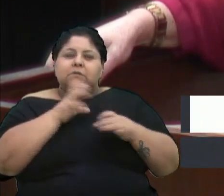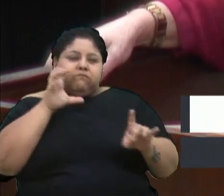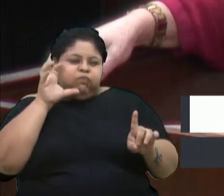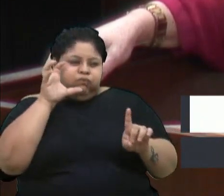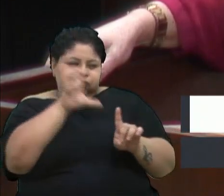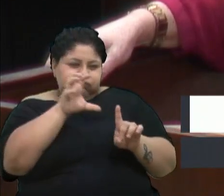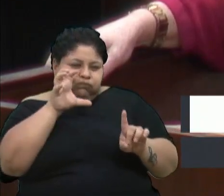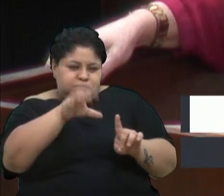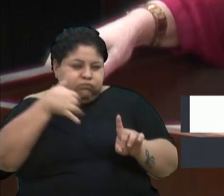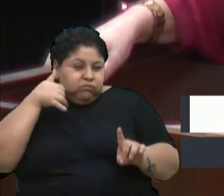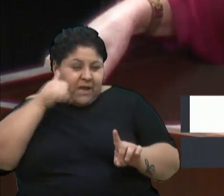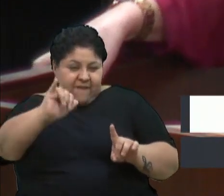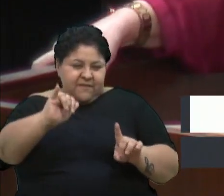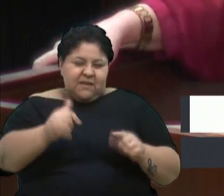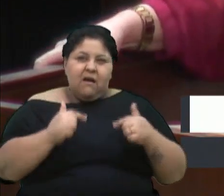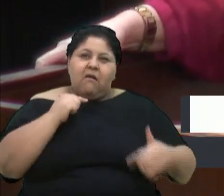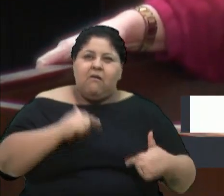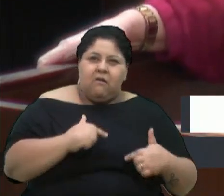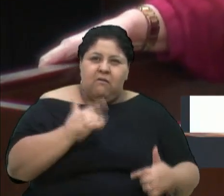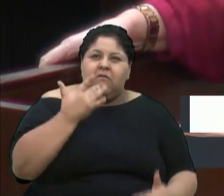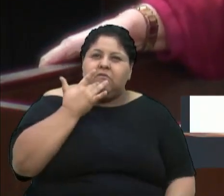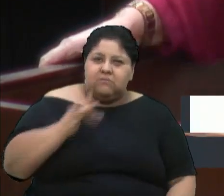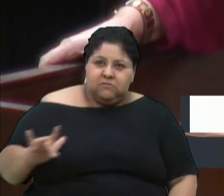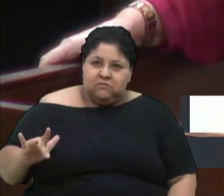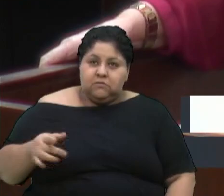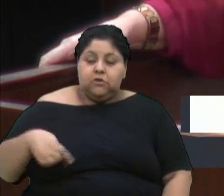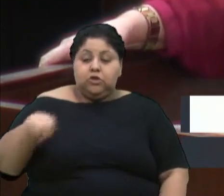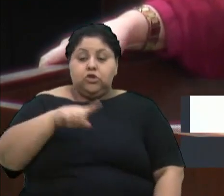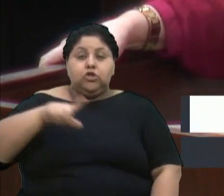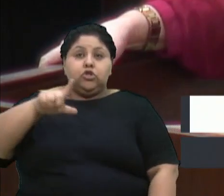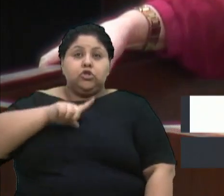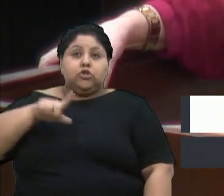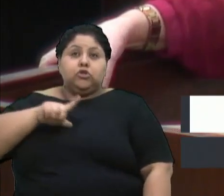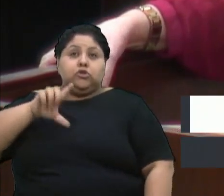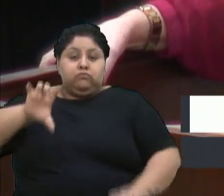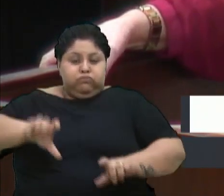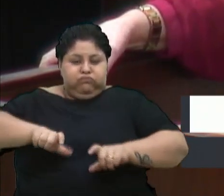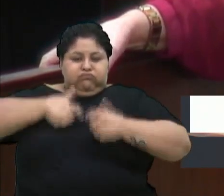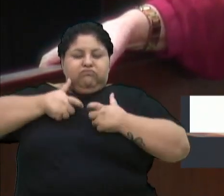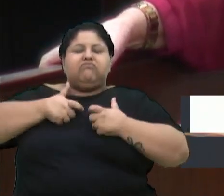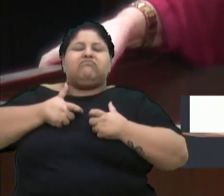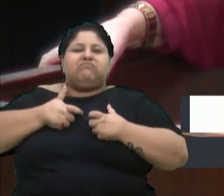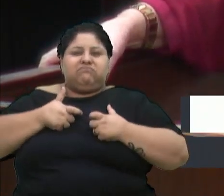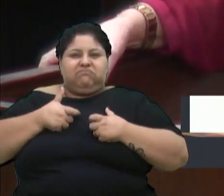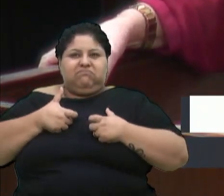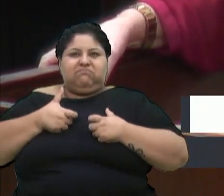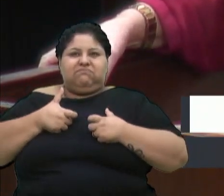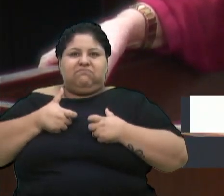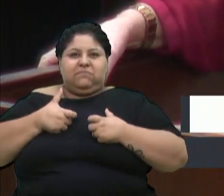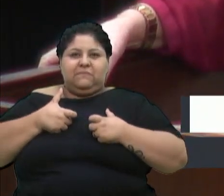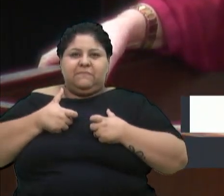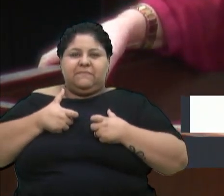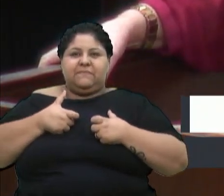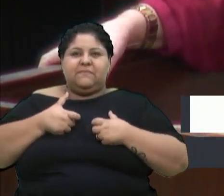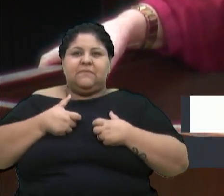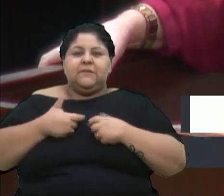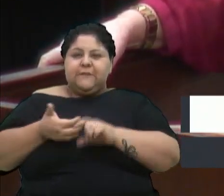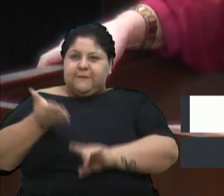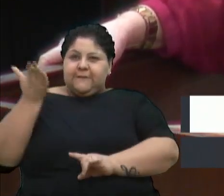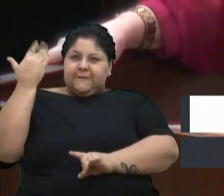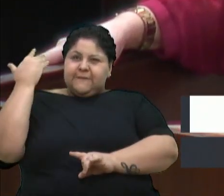trabalho infantil. Nós temos empenhado esforços aí,